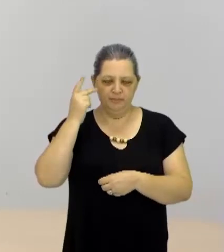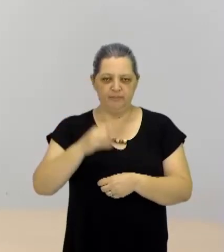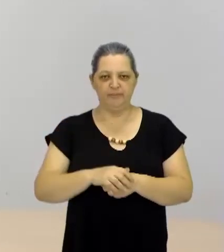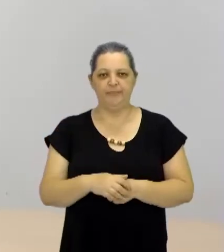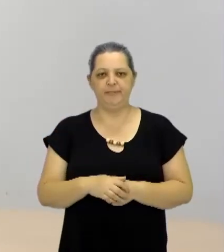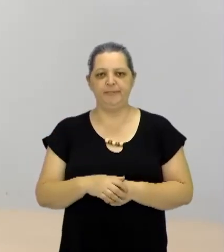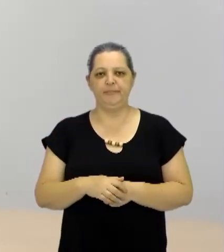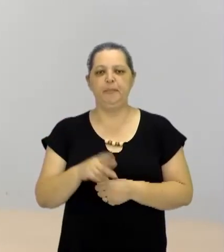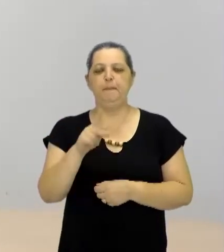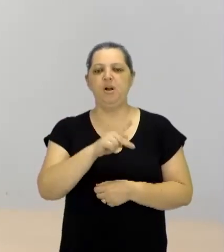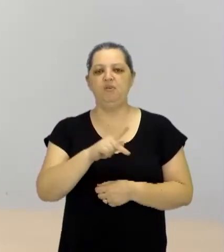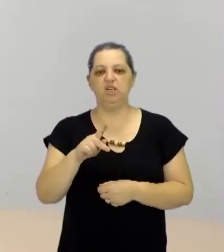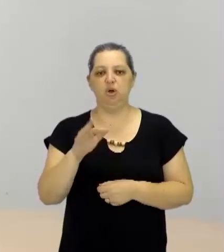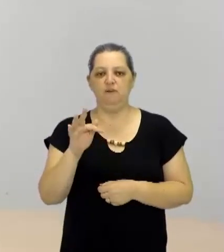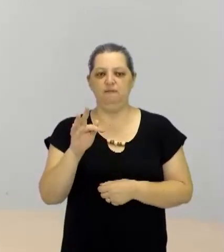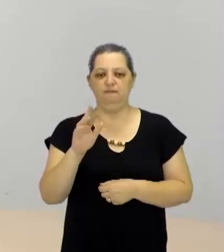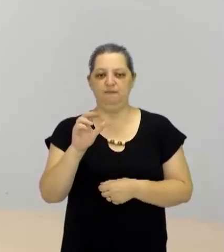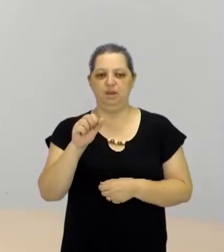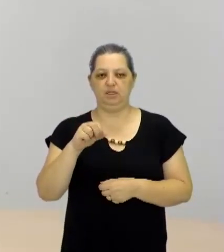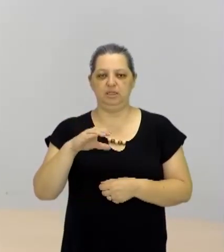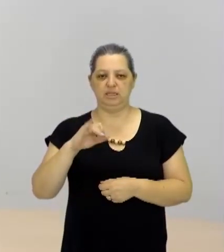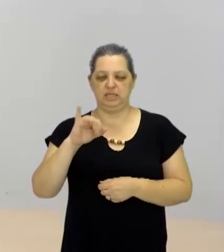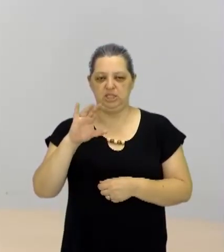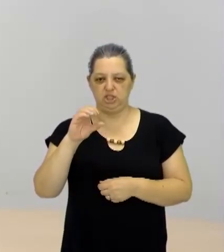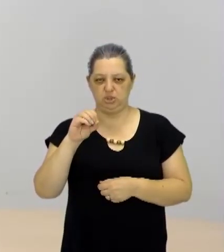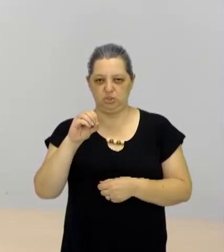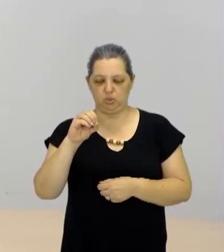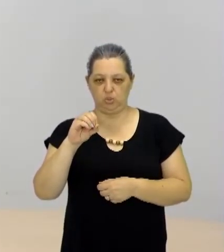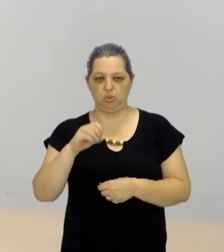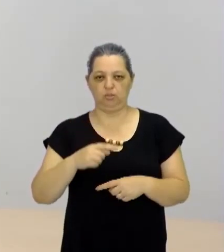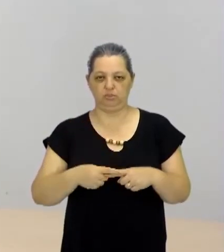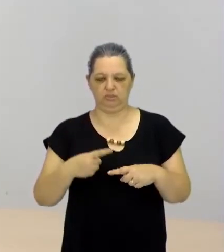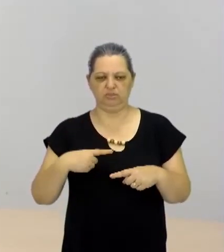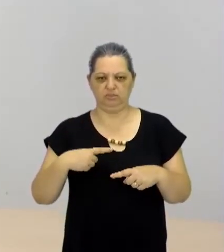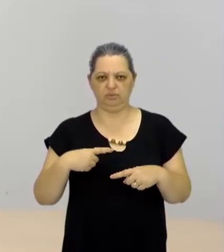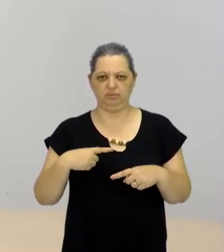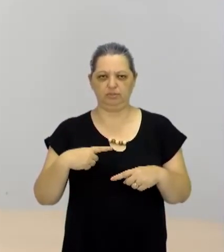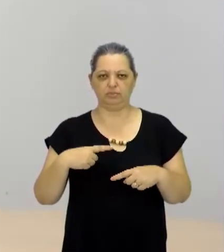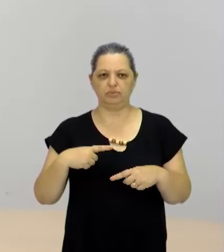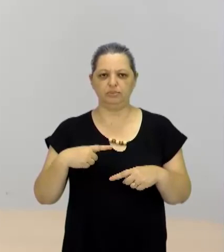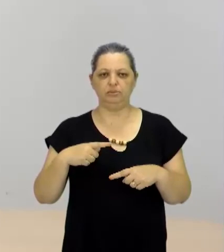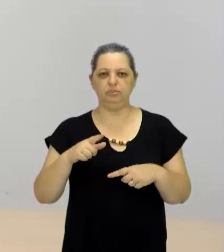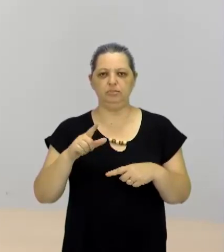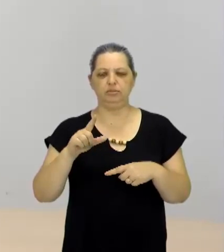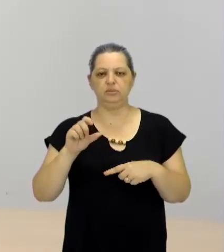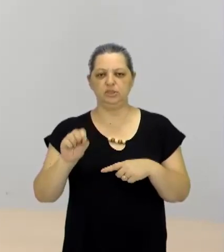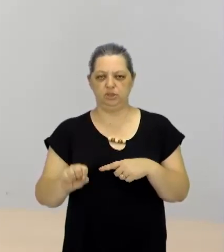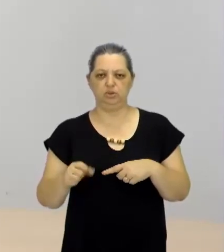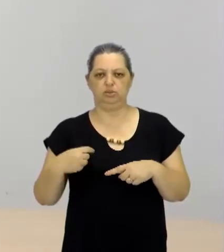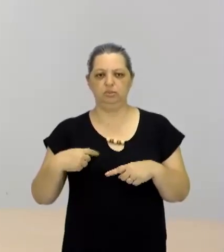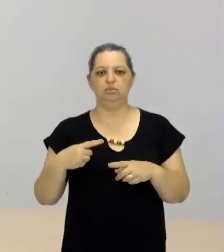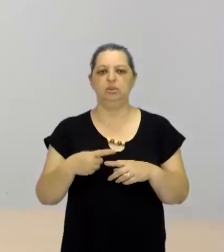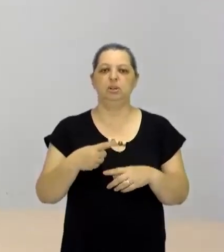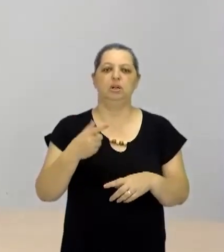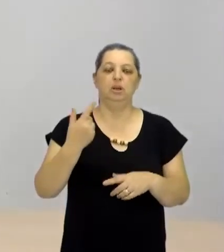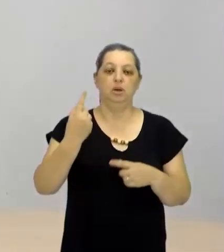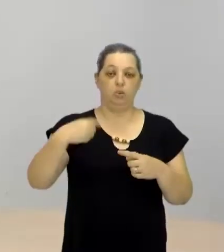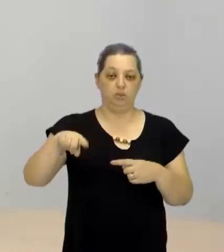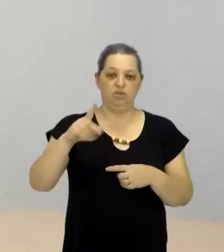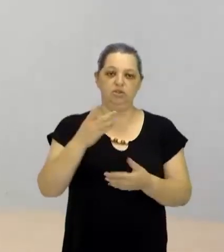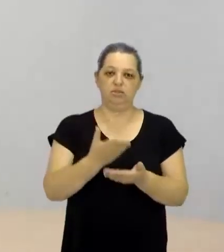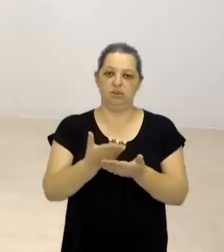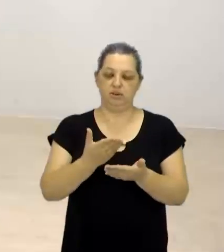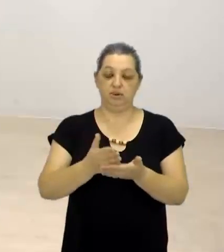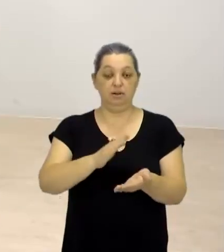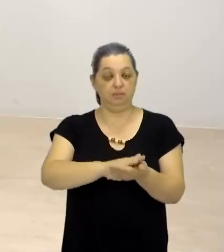aqui o professor Francisco da Escola Dibi Audi, eu acho que é isso, da SUM, dizendo que está curtindo a aula, que está gostando e dando os parabéns